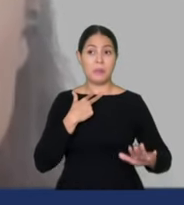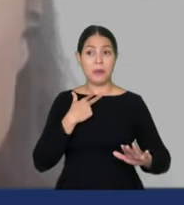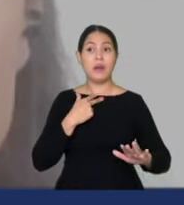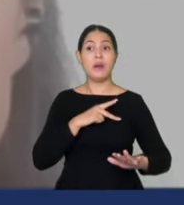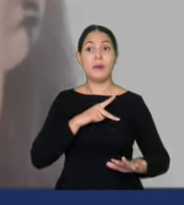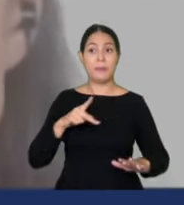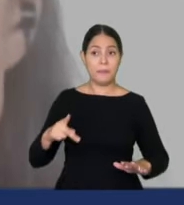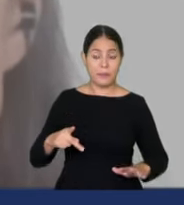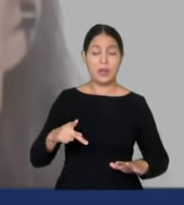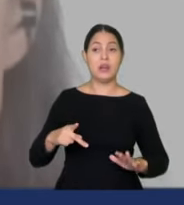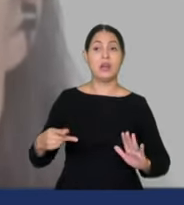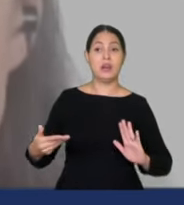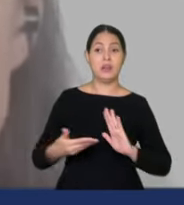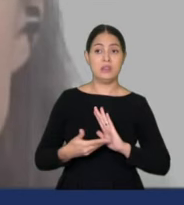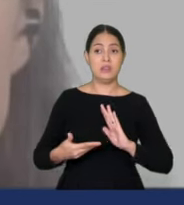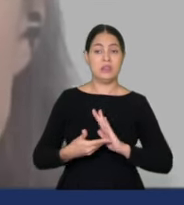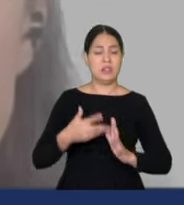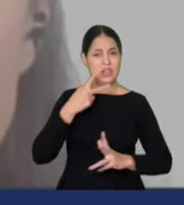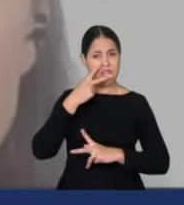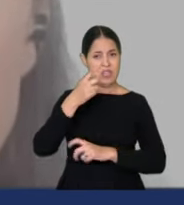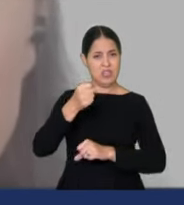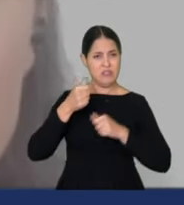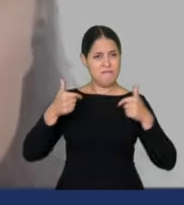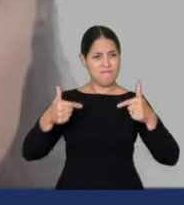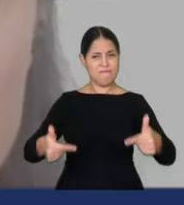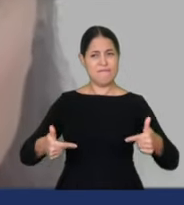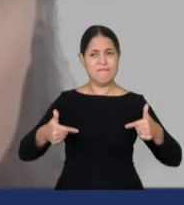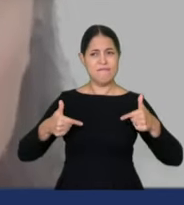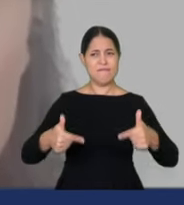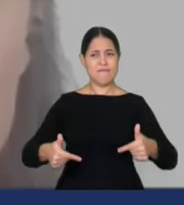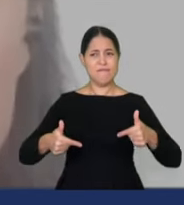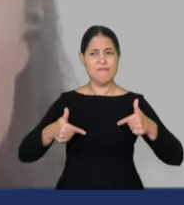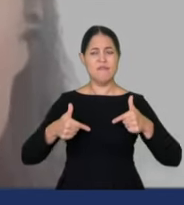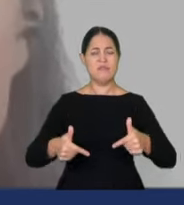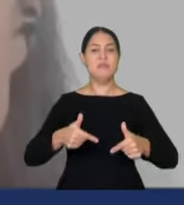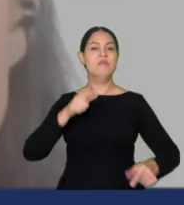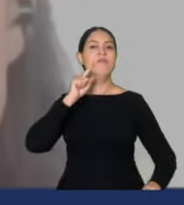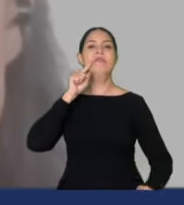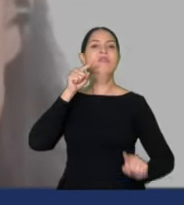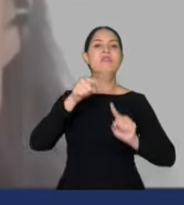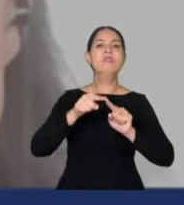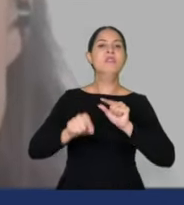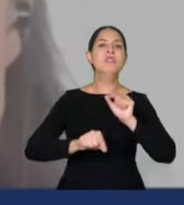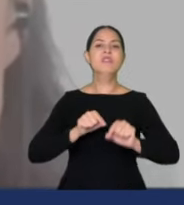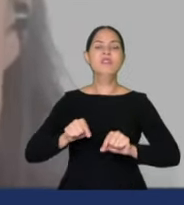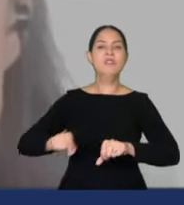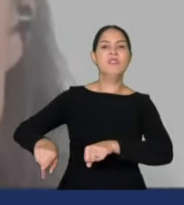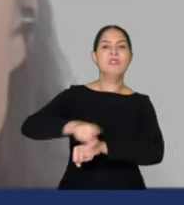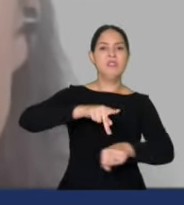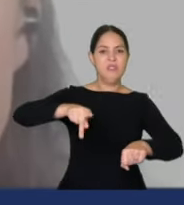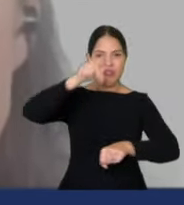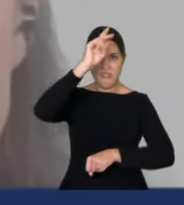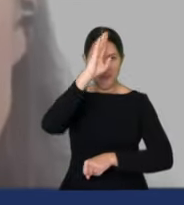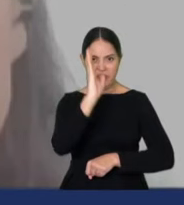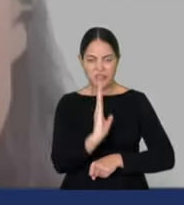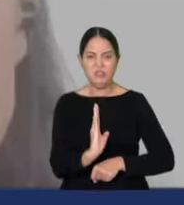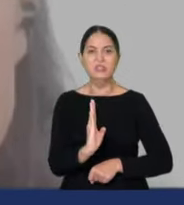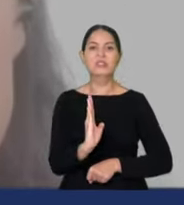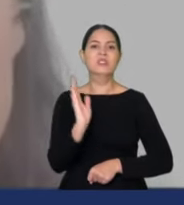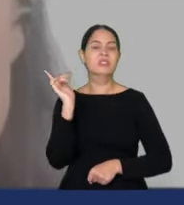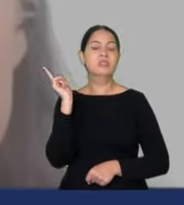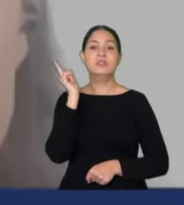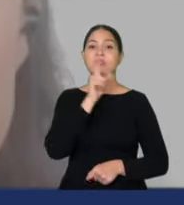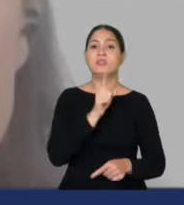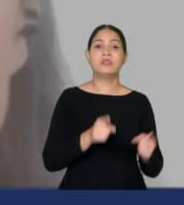e todos os esforços institucionais sejam alinhados justamente para que o Brasil possa enfrentar os